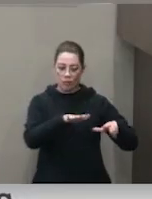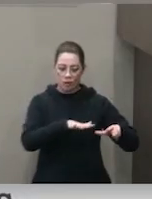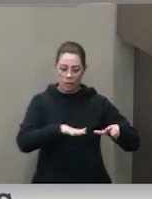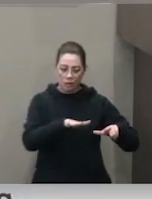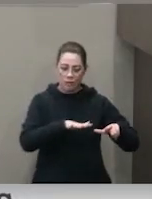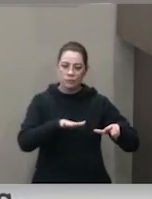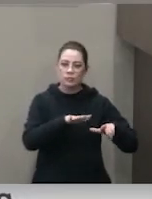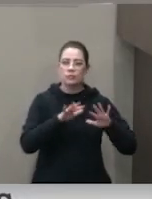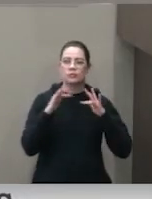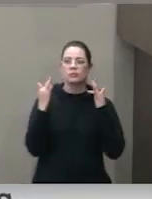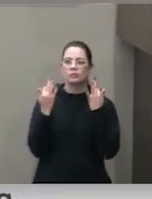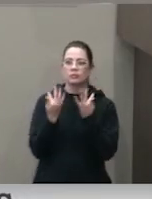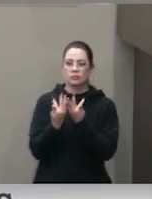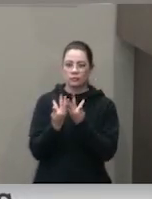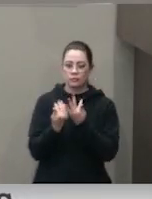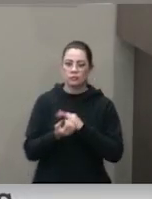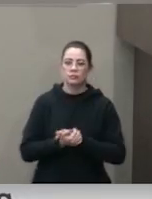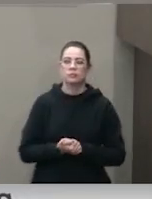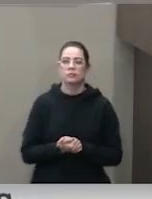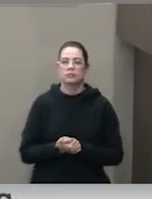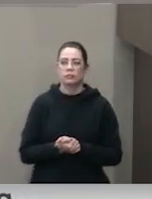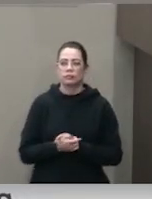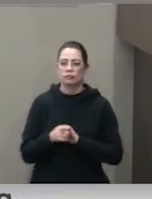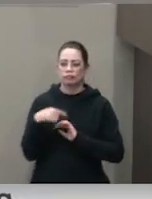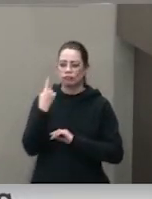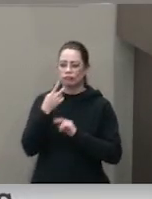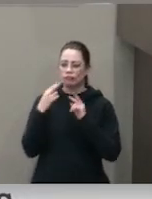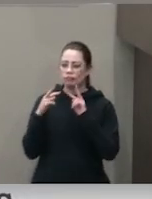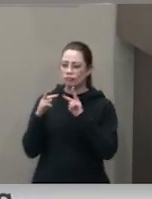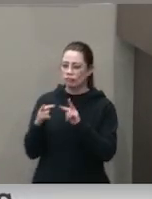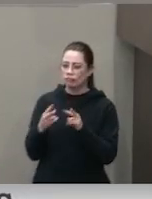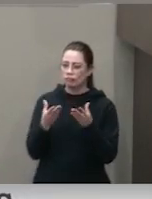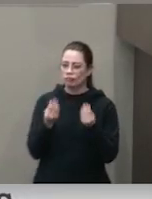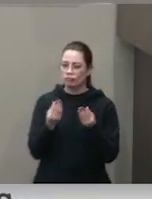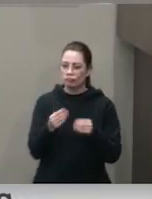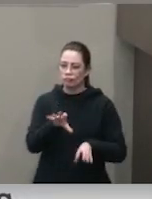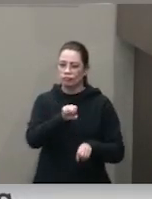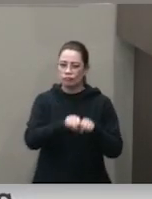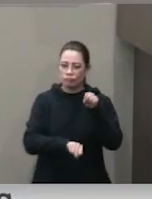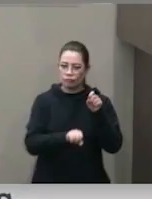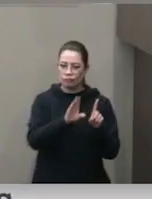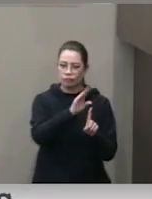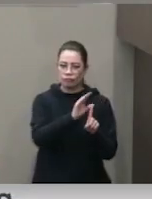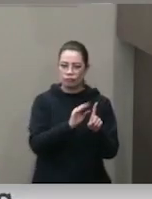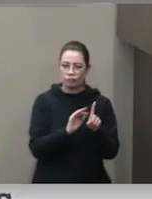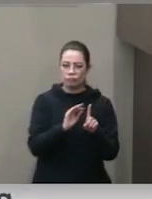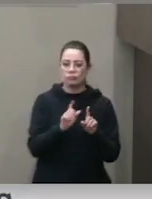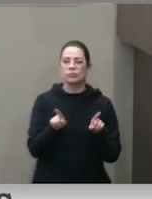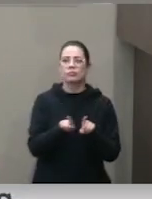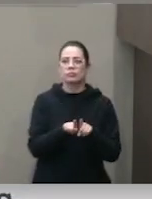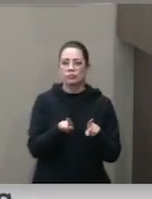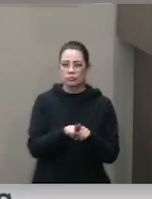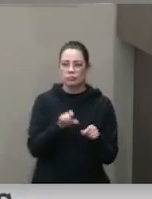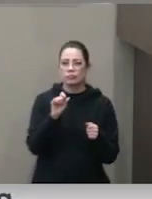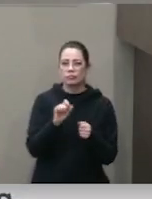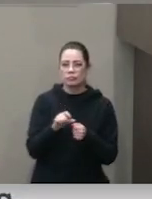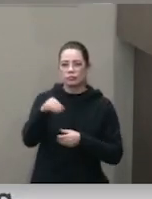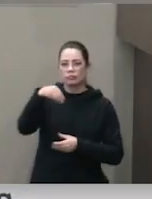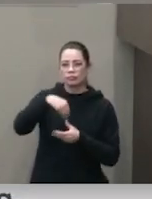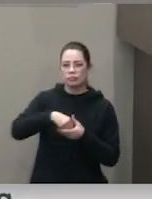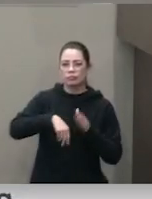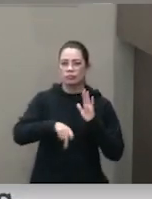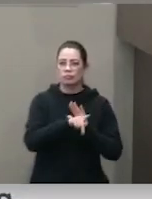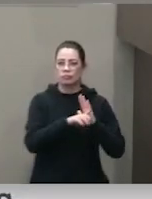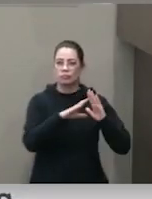ambiente familiar. Quando a gente vê que a maioria dos abusos sexuais são feitos dentro